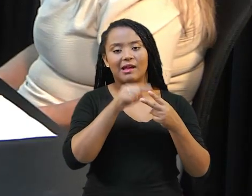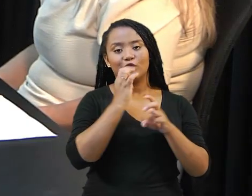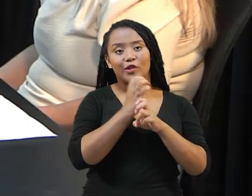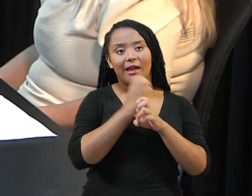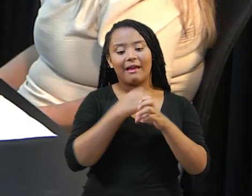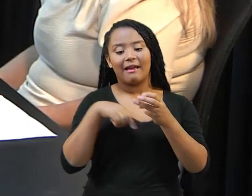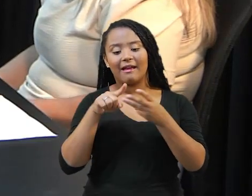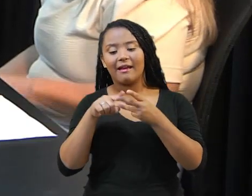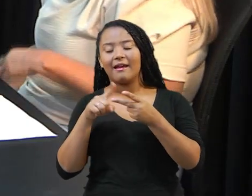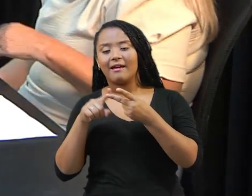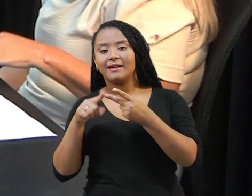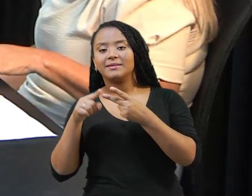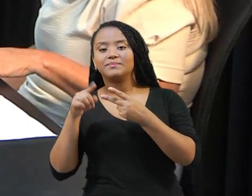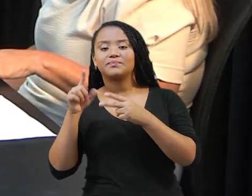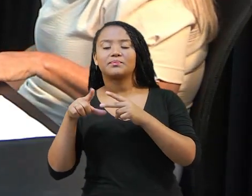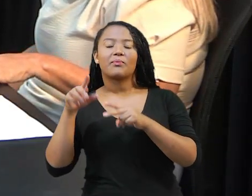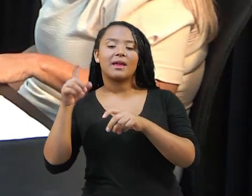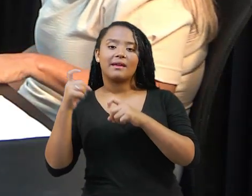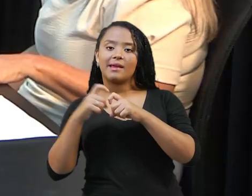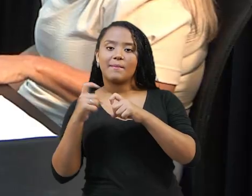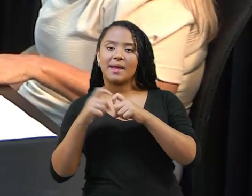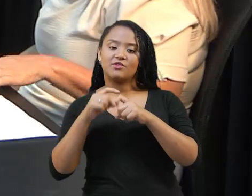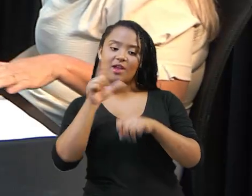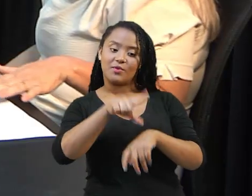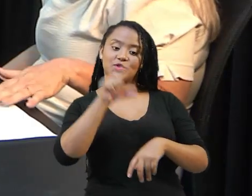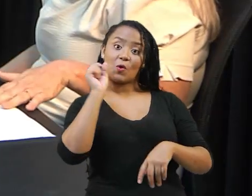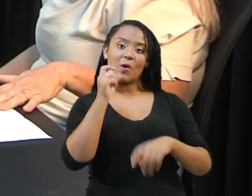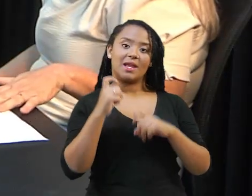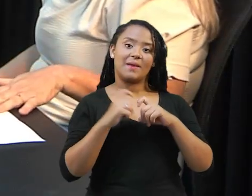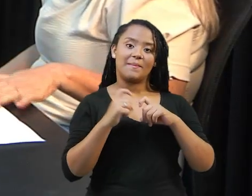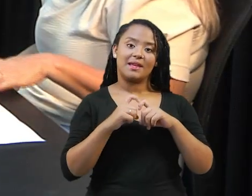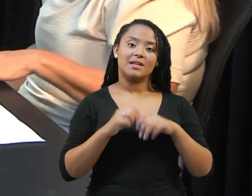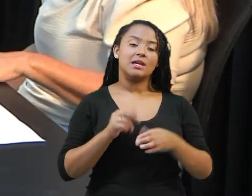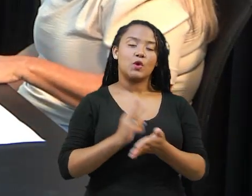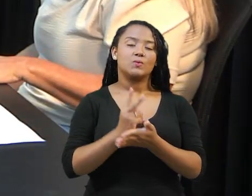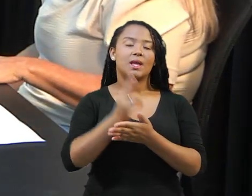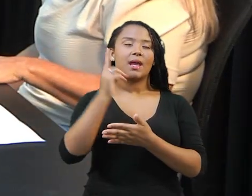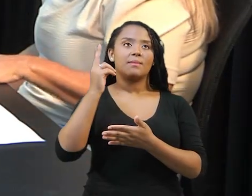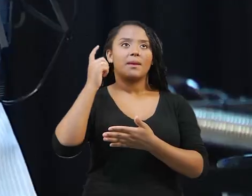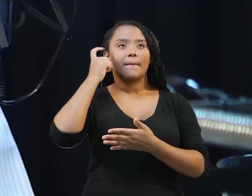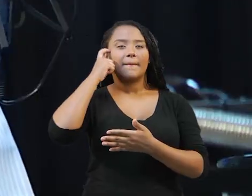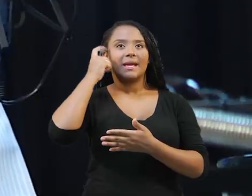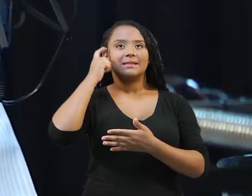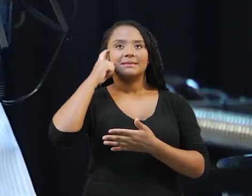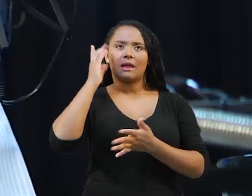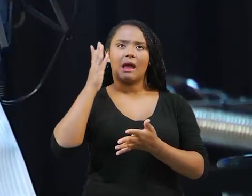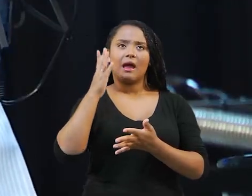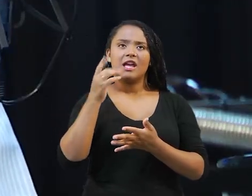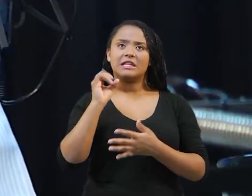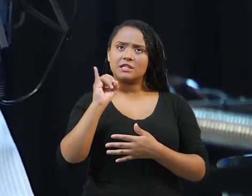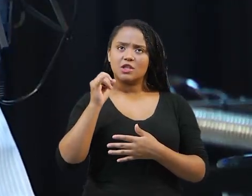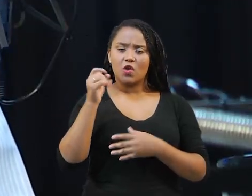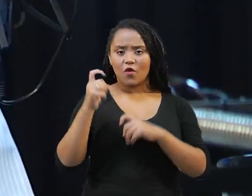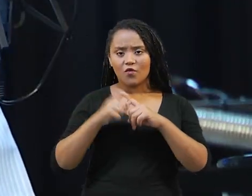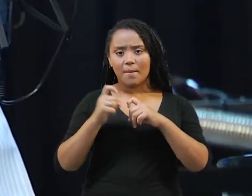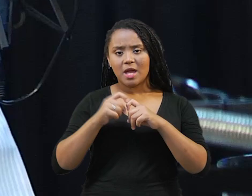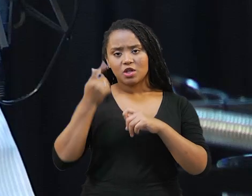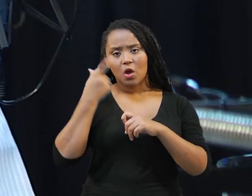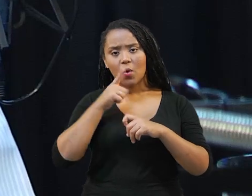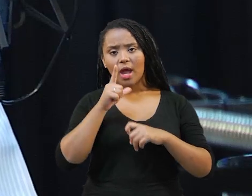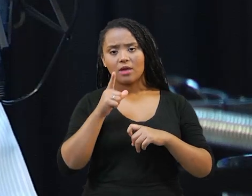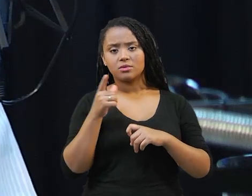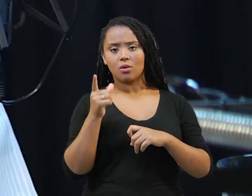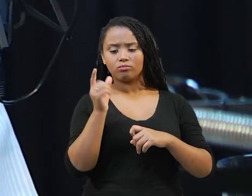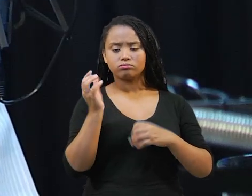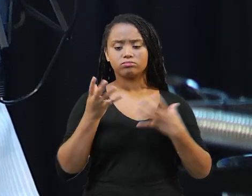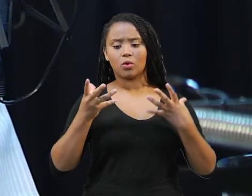E, claro, aí queria sempre ser um bom médico, né? Mais na profissão mesmo, não era questão de fama nem nada que a gente pensava,